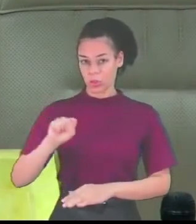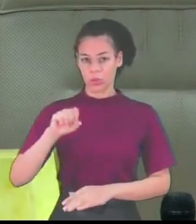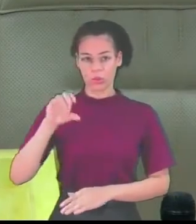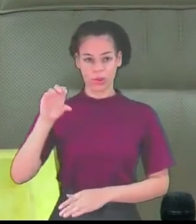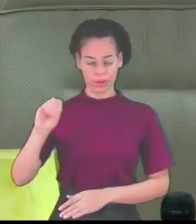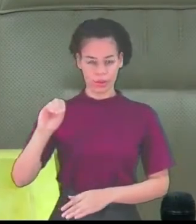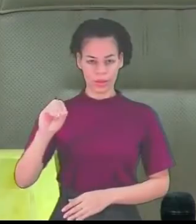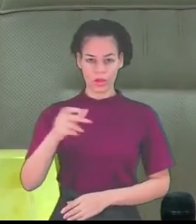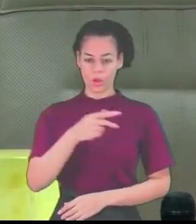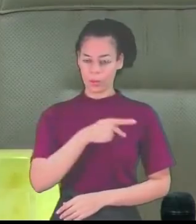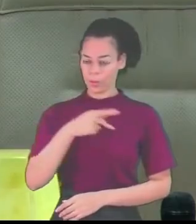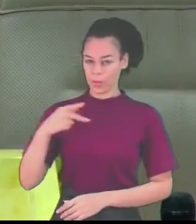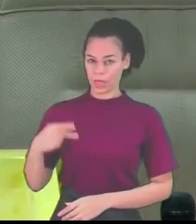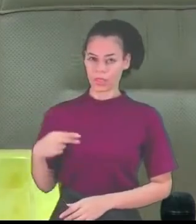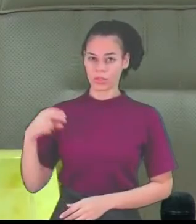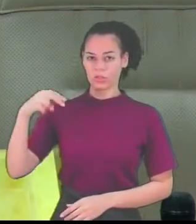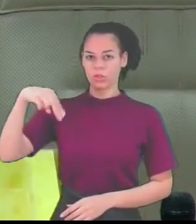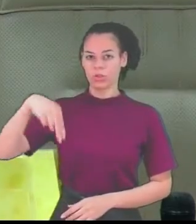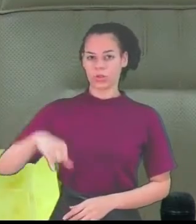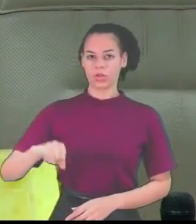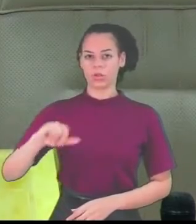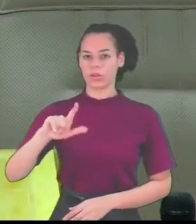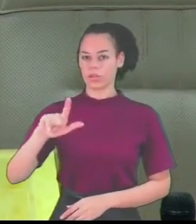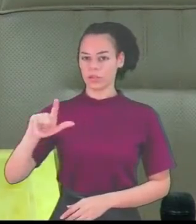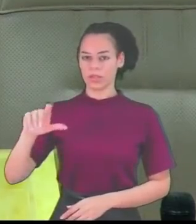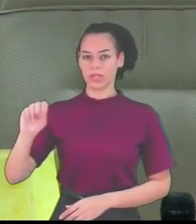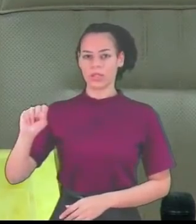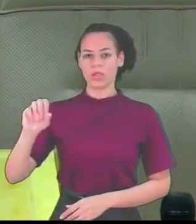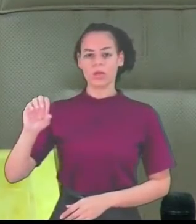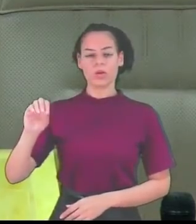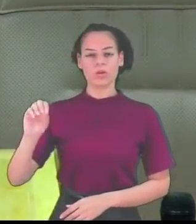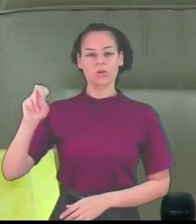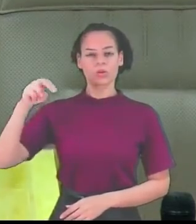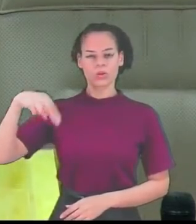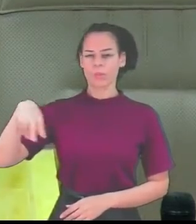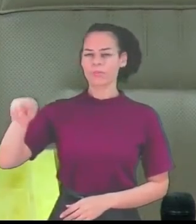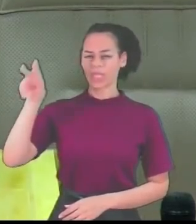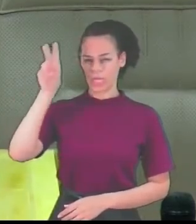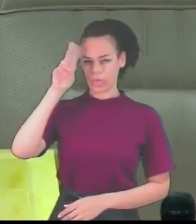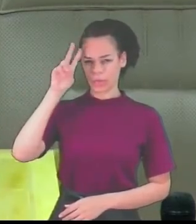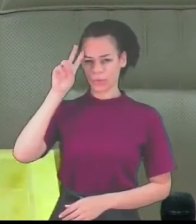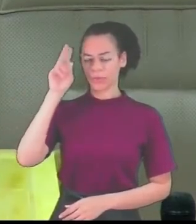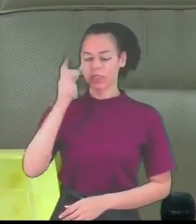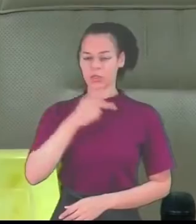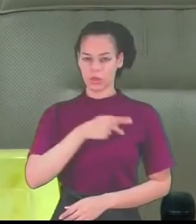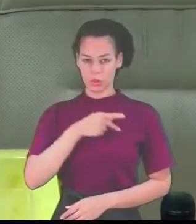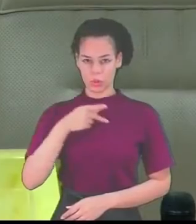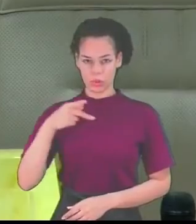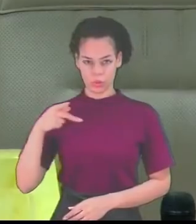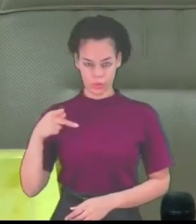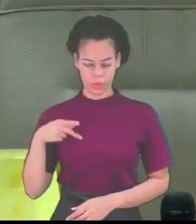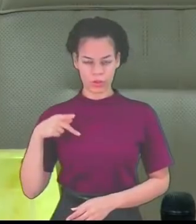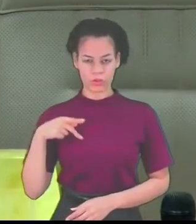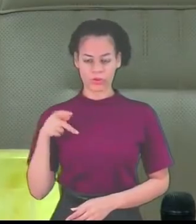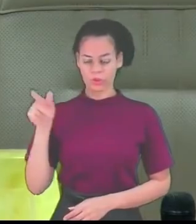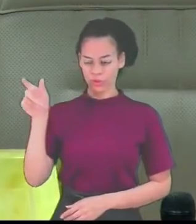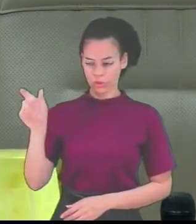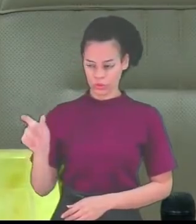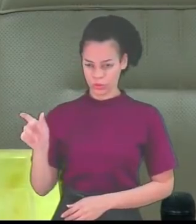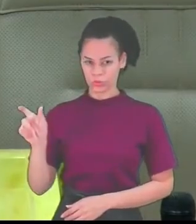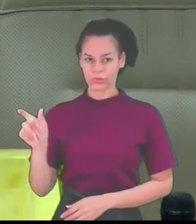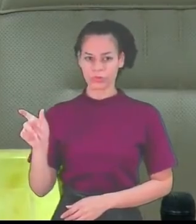o Pastor Nilson saudoso em memória o Pastor Nilson do Amaral Fanini